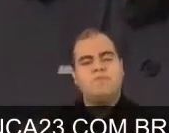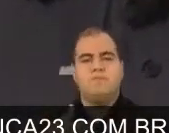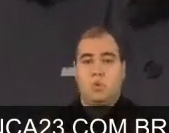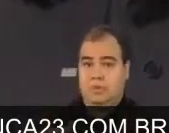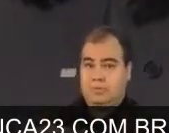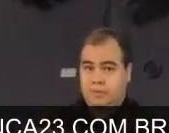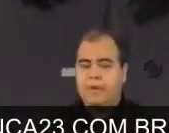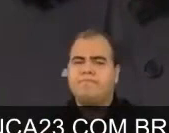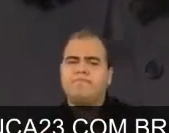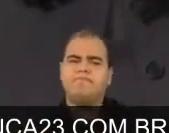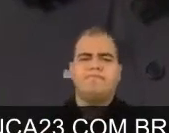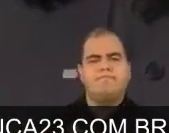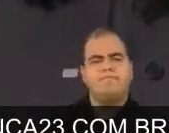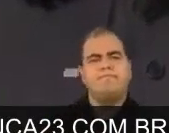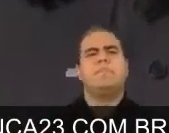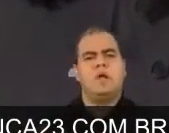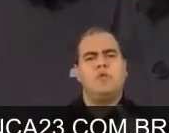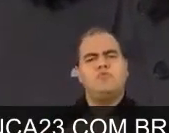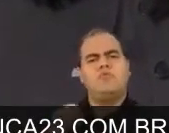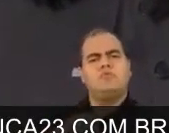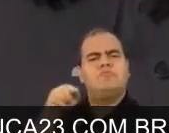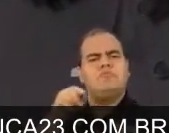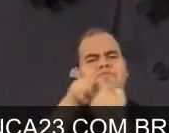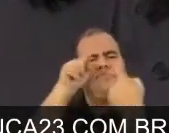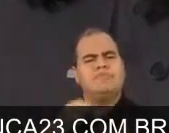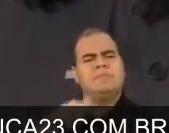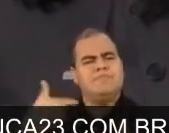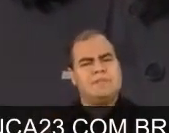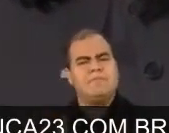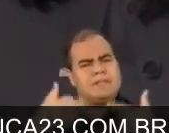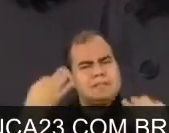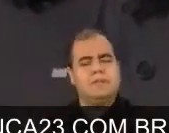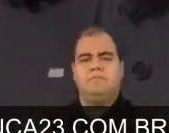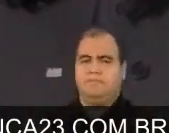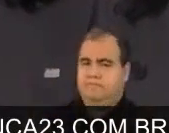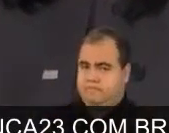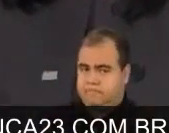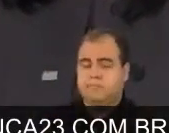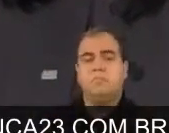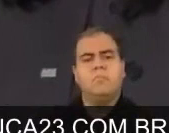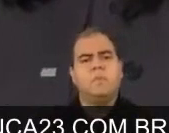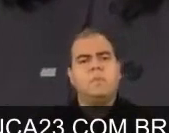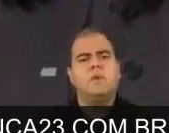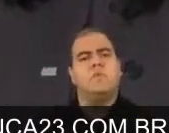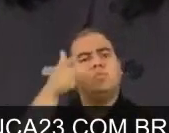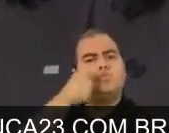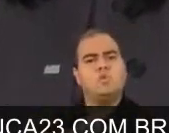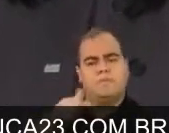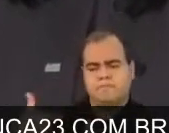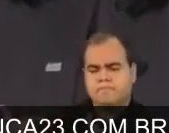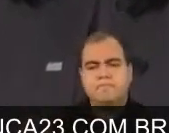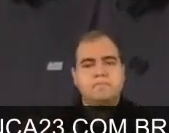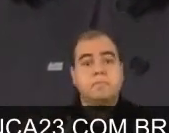emprego, que vai acelerar a meta de universalização da prestação de serviço, vai acelerar a quantidade de ligações, vai gerar muito emprego e